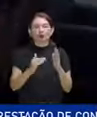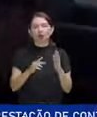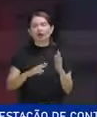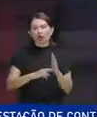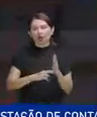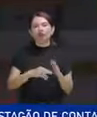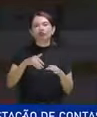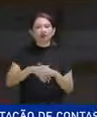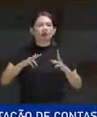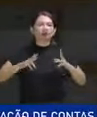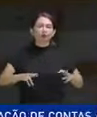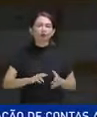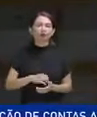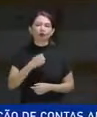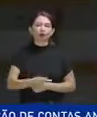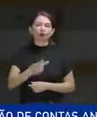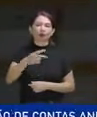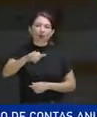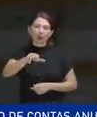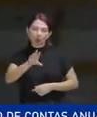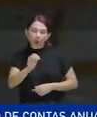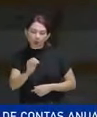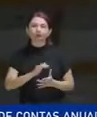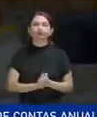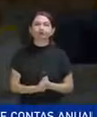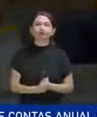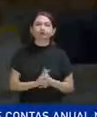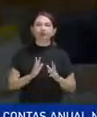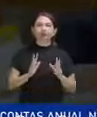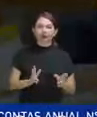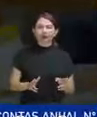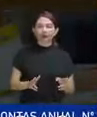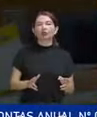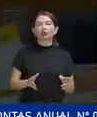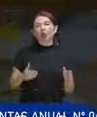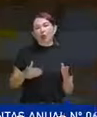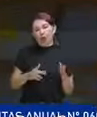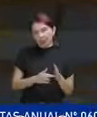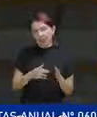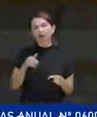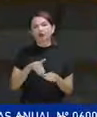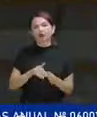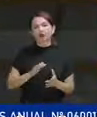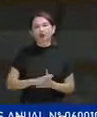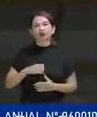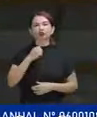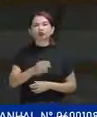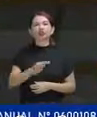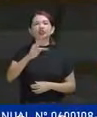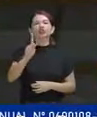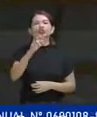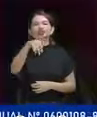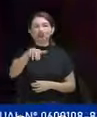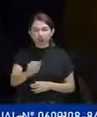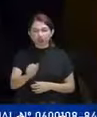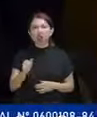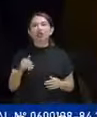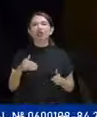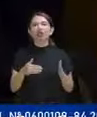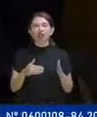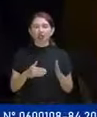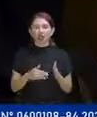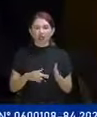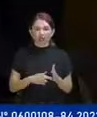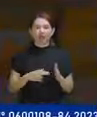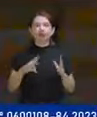relatora. Feito, juiz Paulo Madeira. Acompanho na íntegra, eminente relatora, presidente. Isatina Souza. Acompanho a